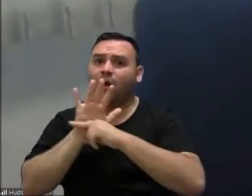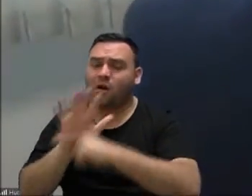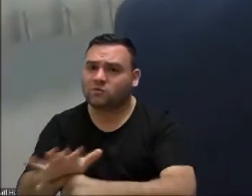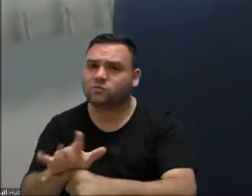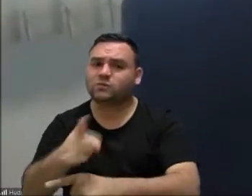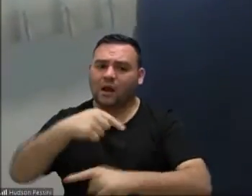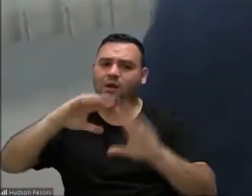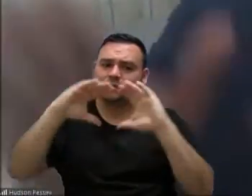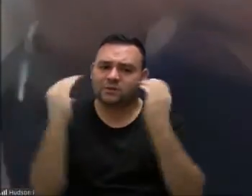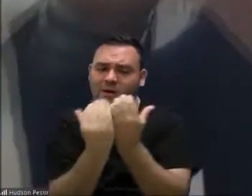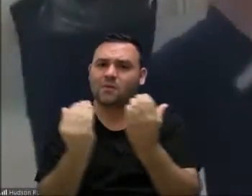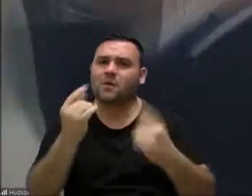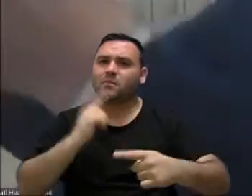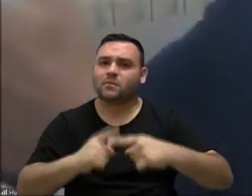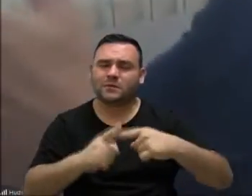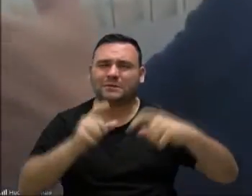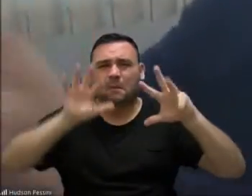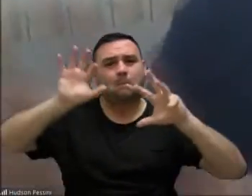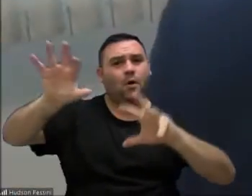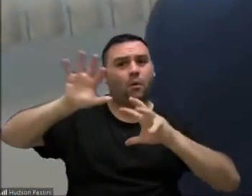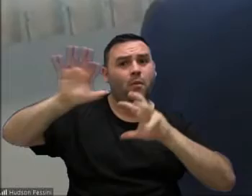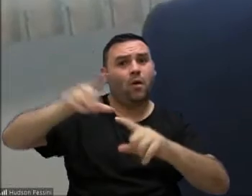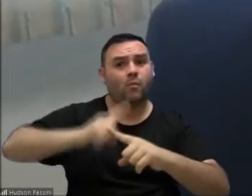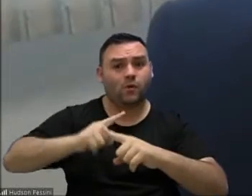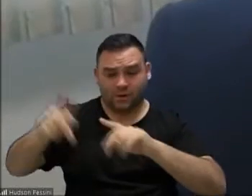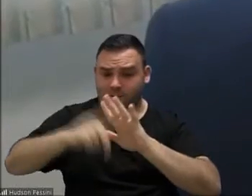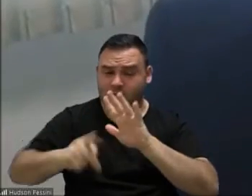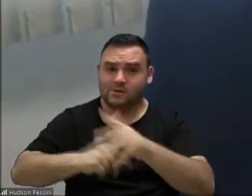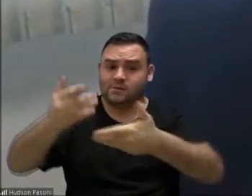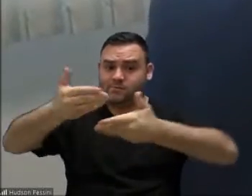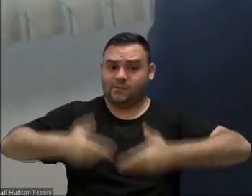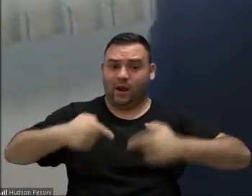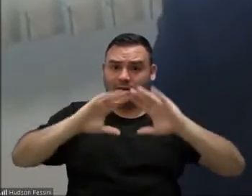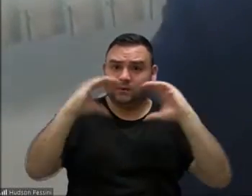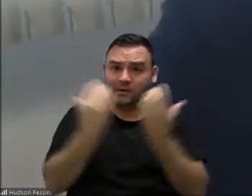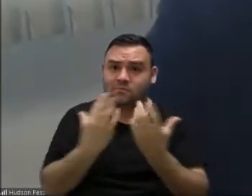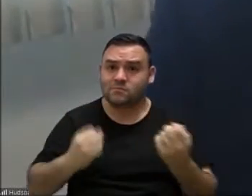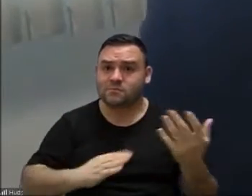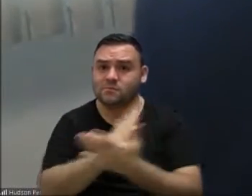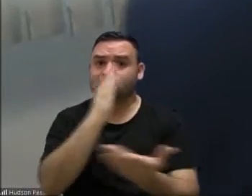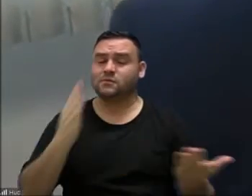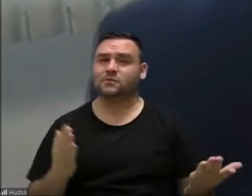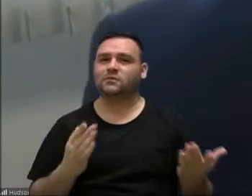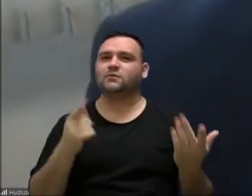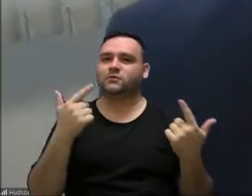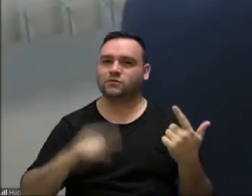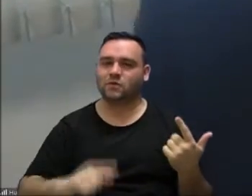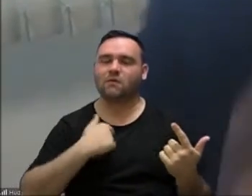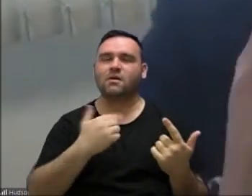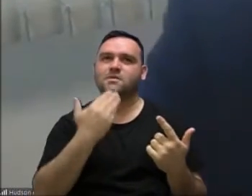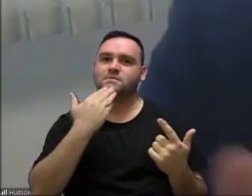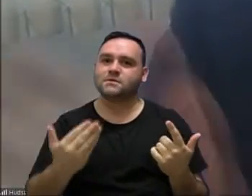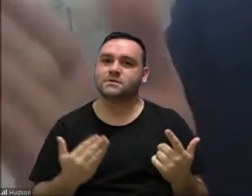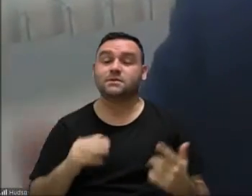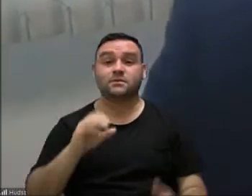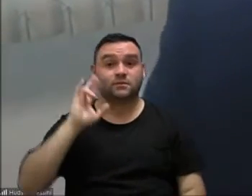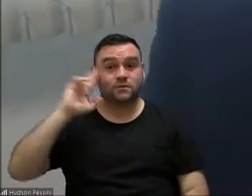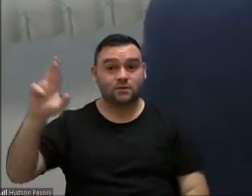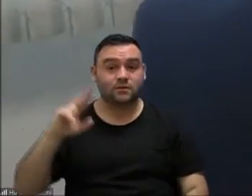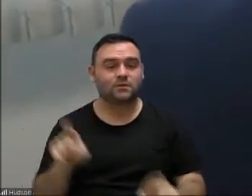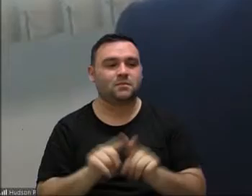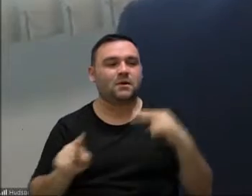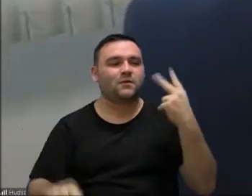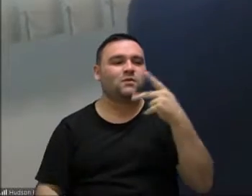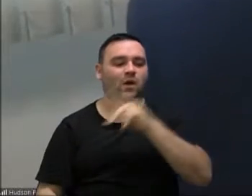nós a câmara municipal a pressionar pra que esse projeto venha pra cá então presidente eu deixo aqui mais esse apelo senhor e o senhor